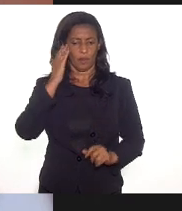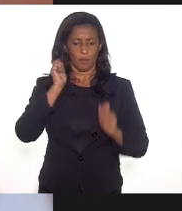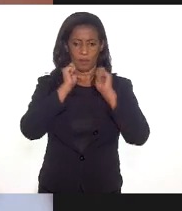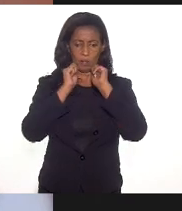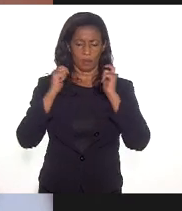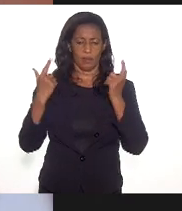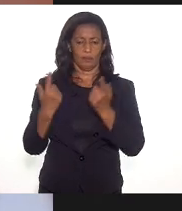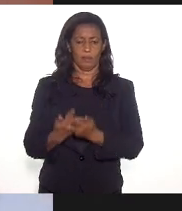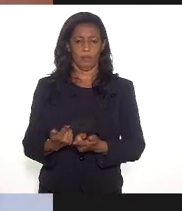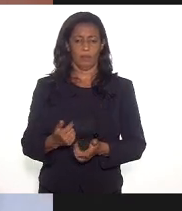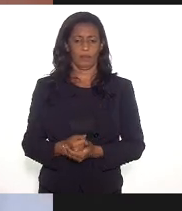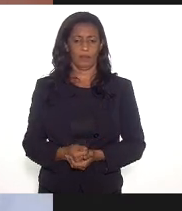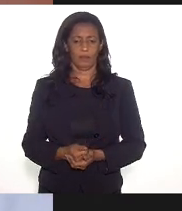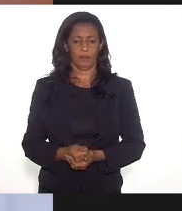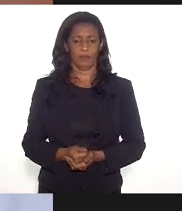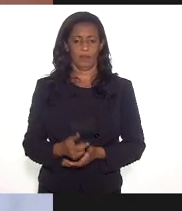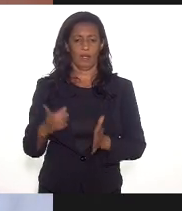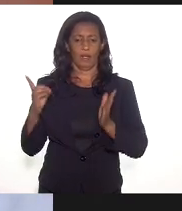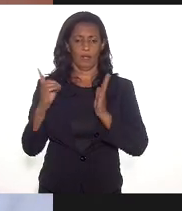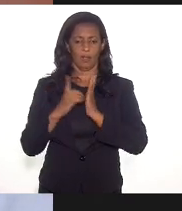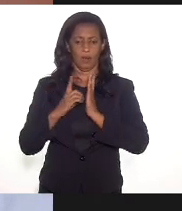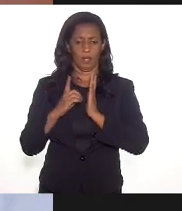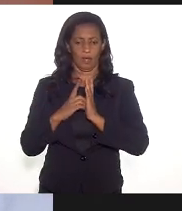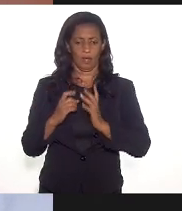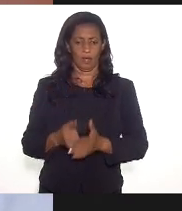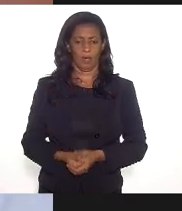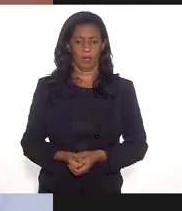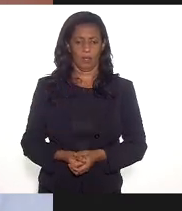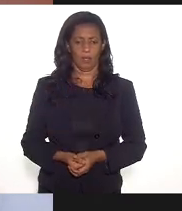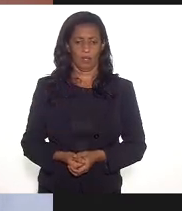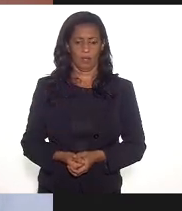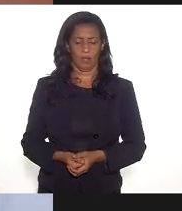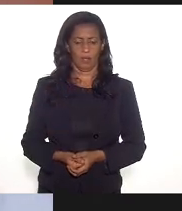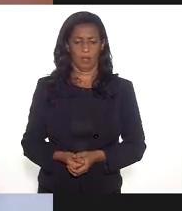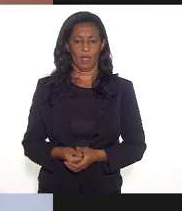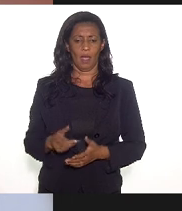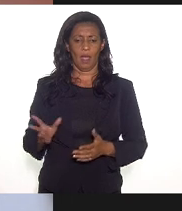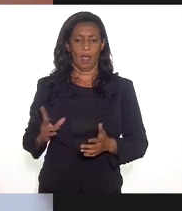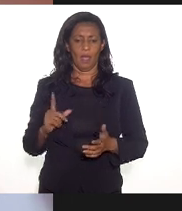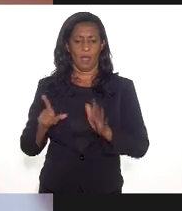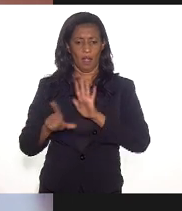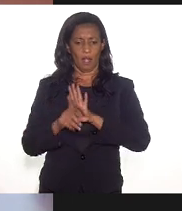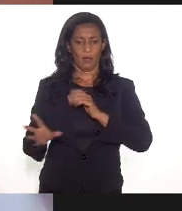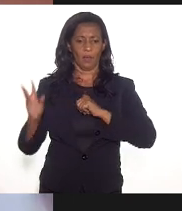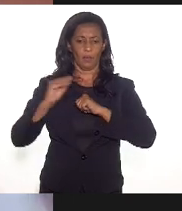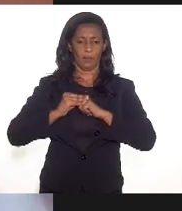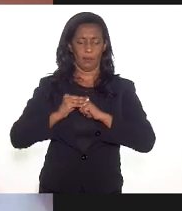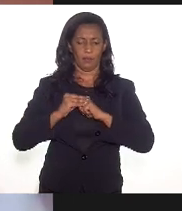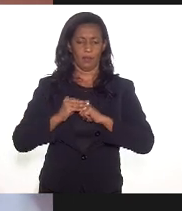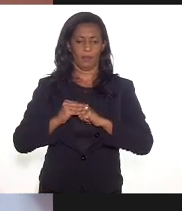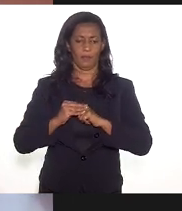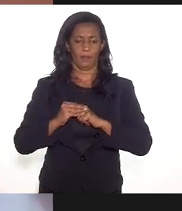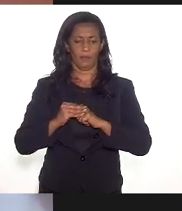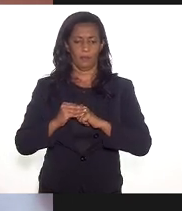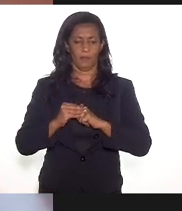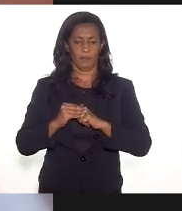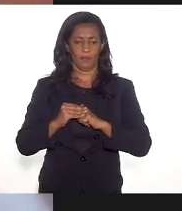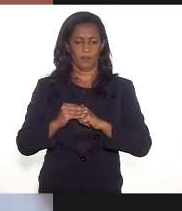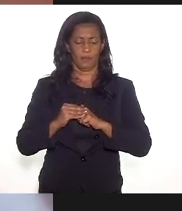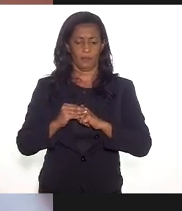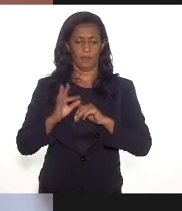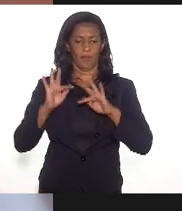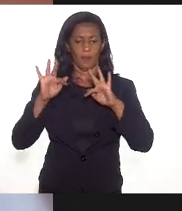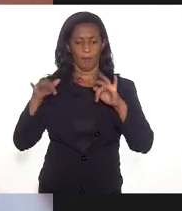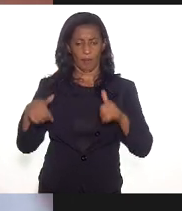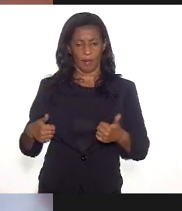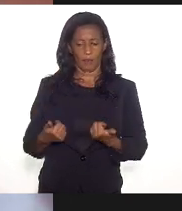Estado do Rio de Janeiro decreta e eu sanciono a seguinte lei complementar. Artigo 1º. Para fins previstos na